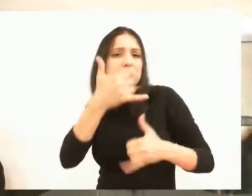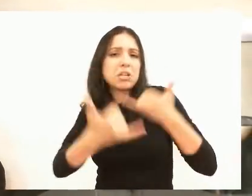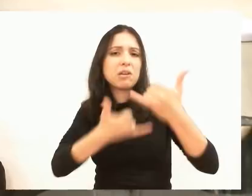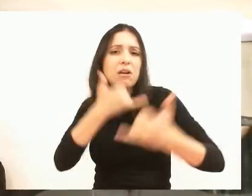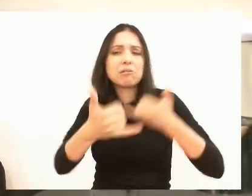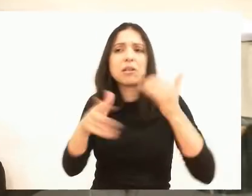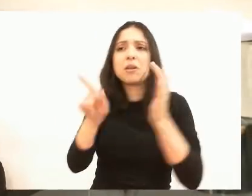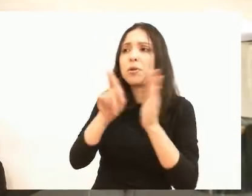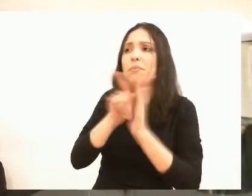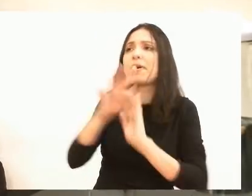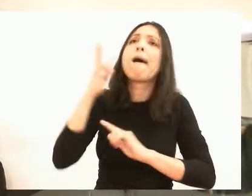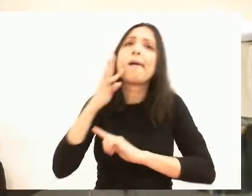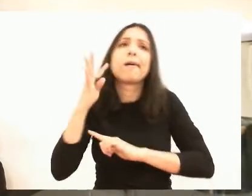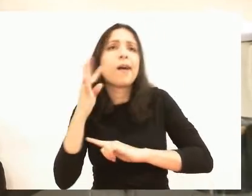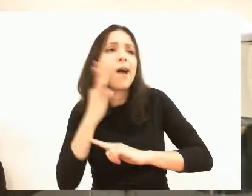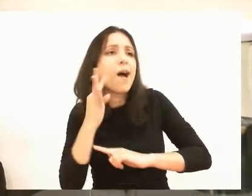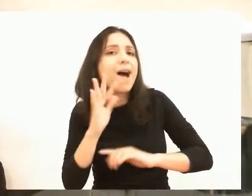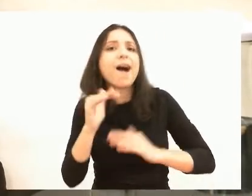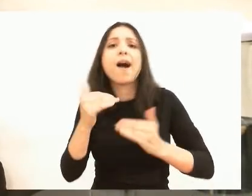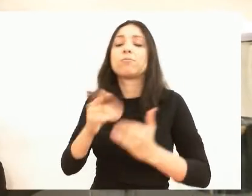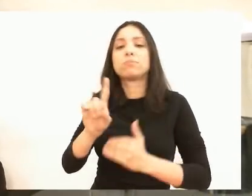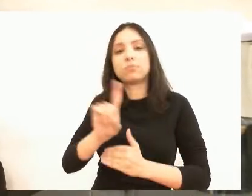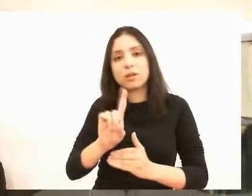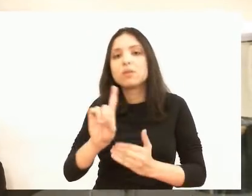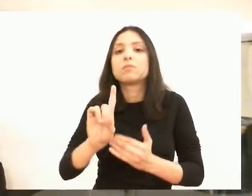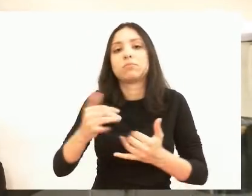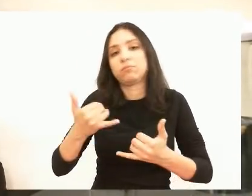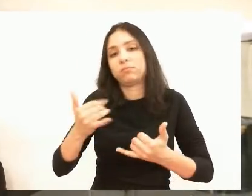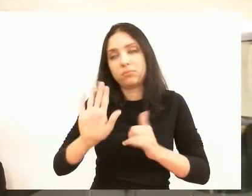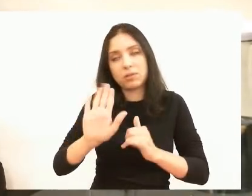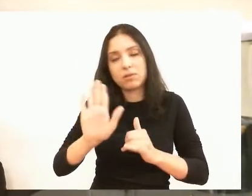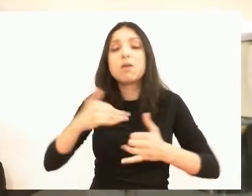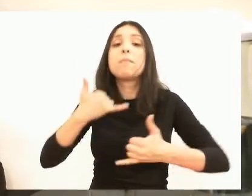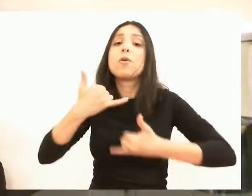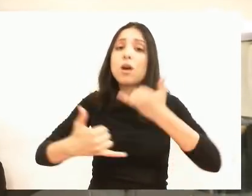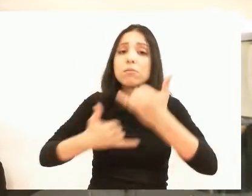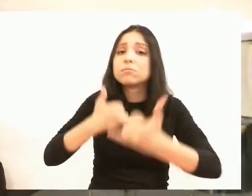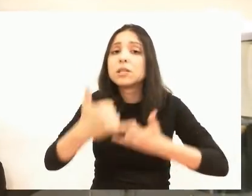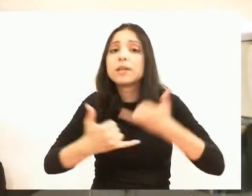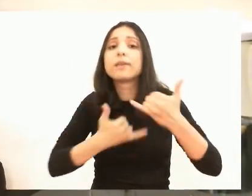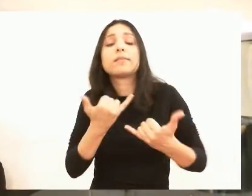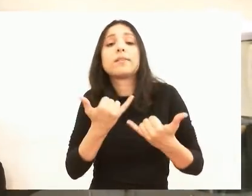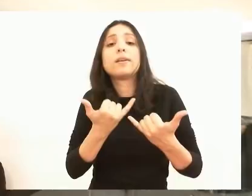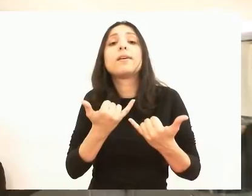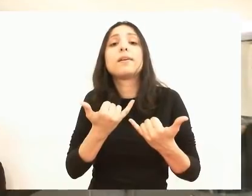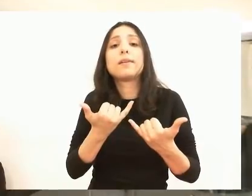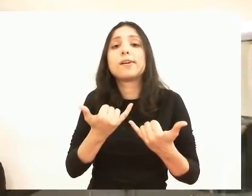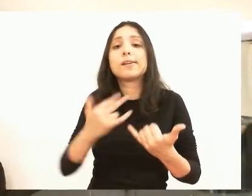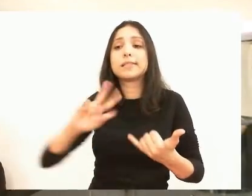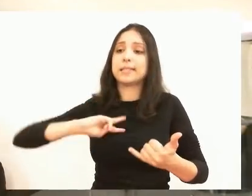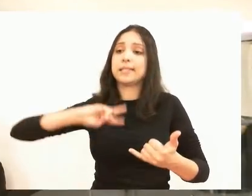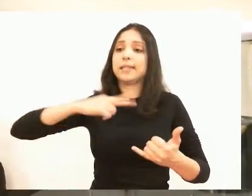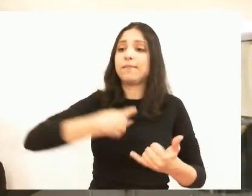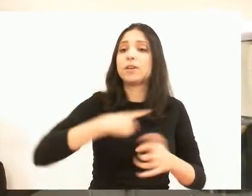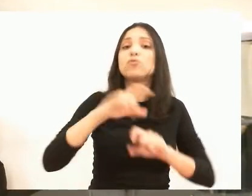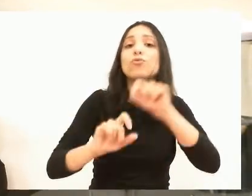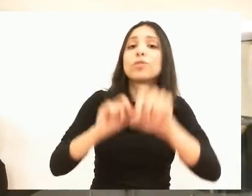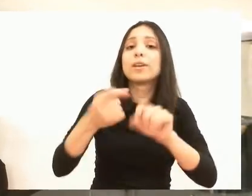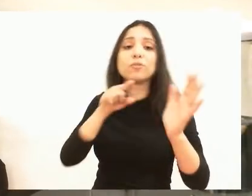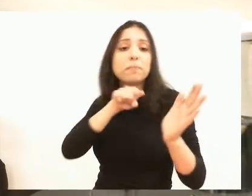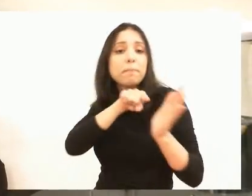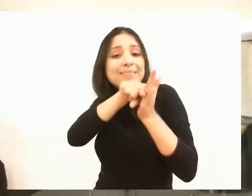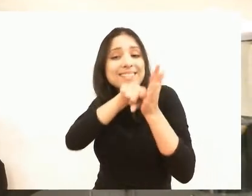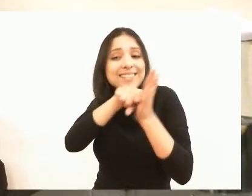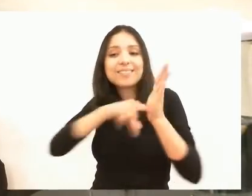recriação a que legal vai ser legal é porque é uma brincadeira não nesse sentido mas no sentido de investigação